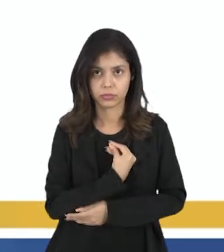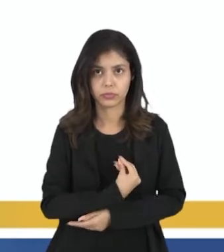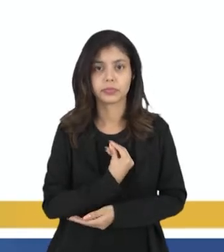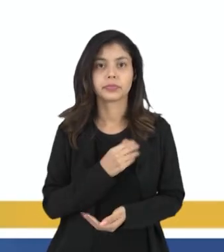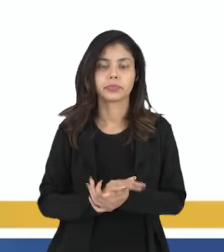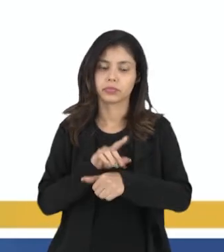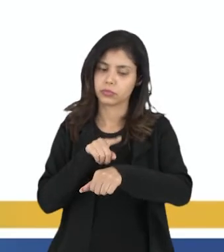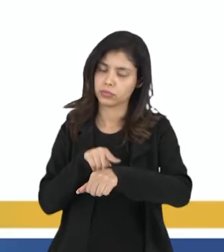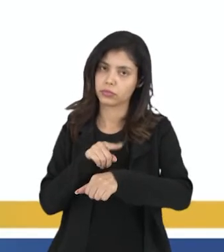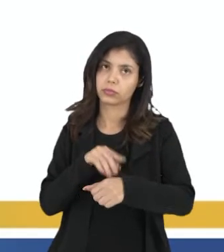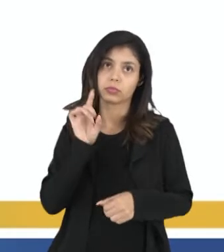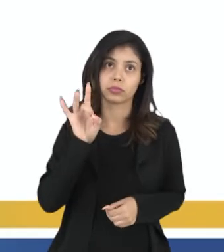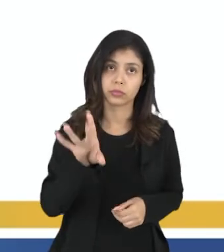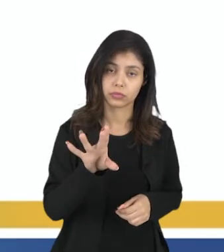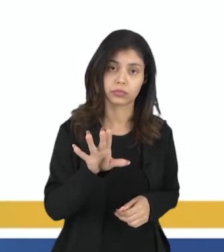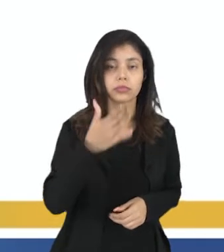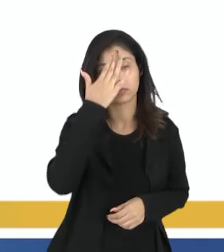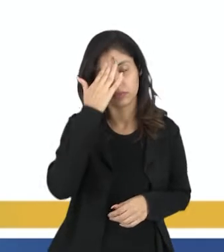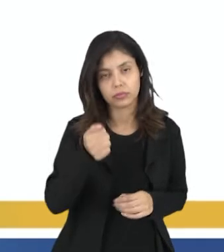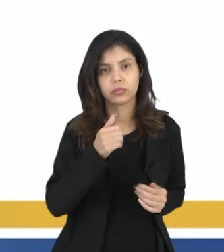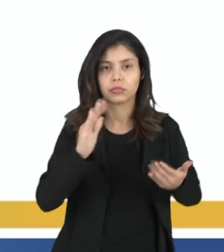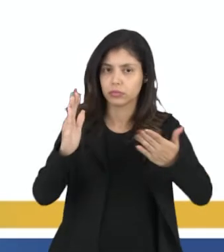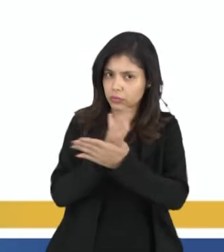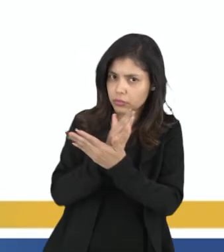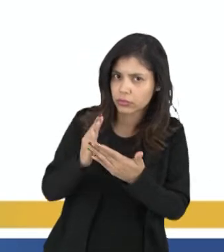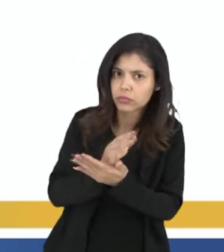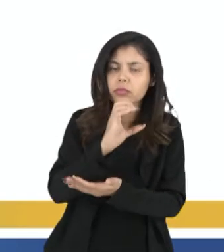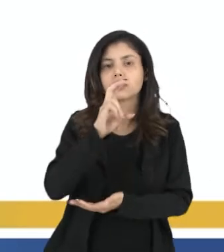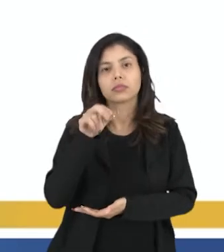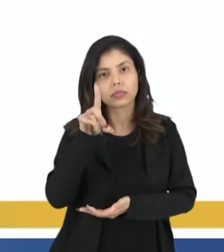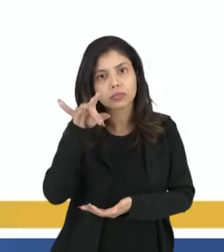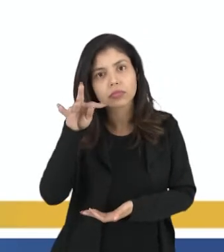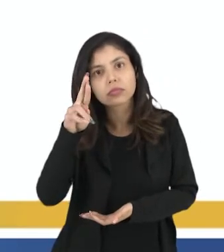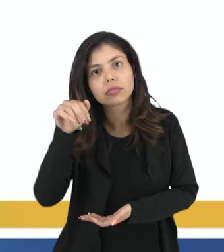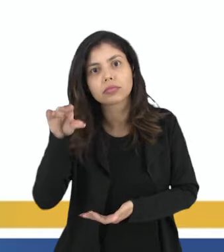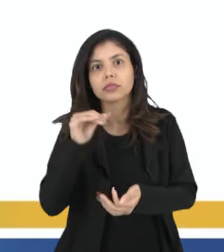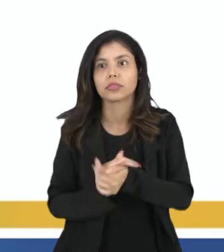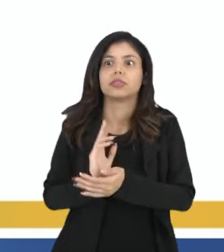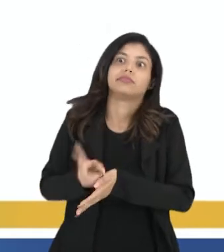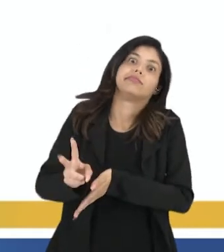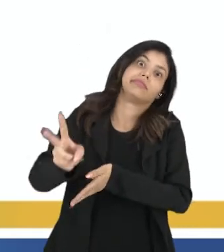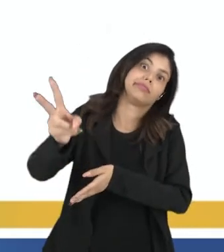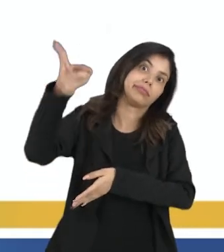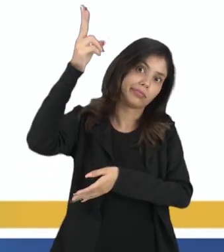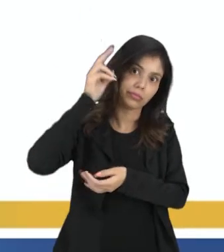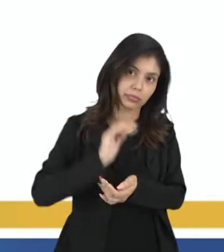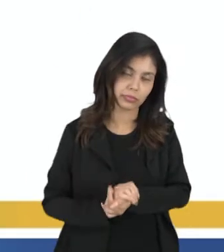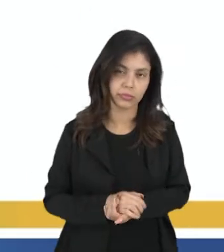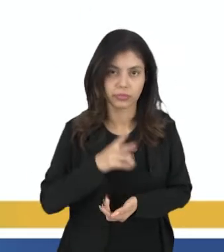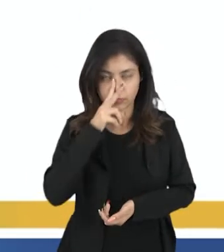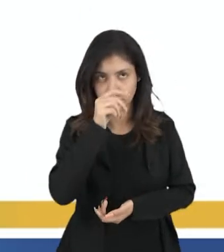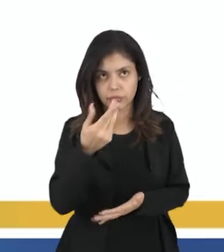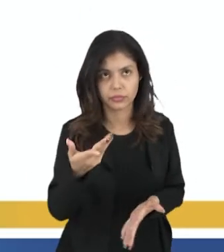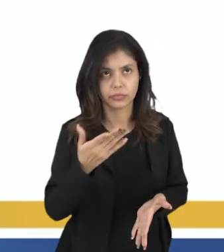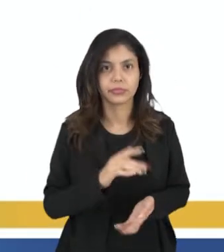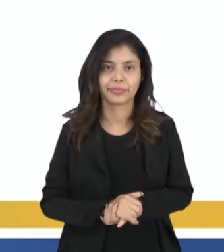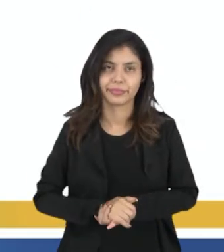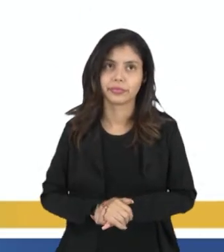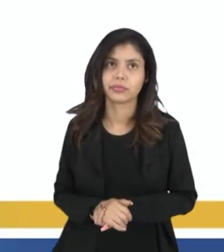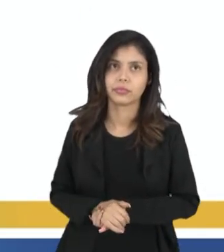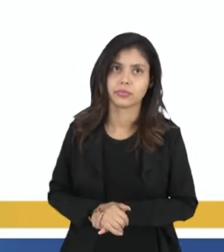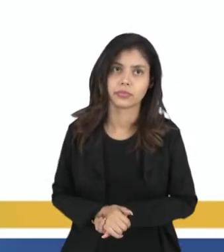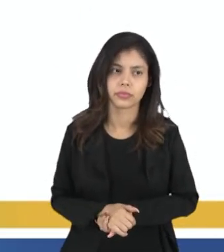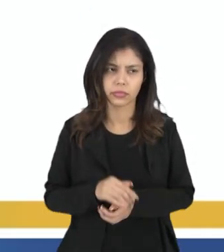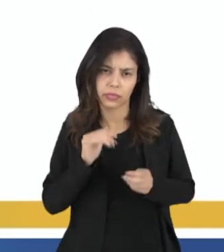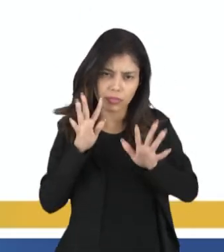essa temporalidade. Só que a gente sabe que existem alguns candidatos aí que querem se eternizar no poder, né? Então a gente